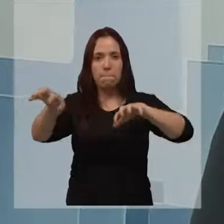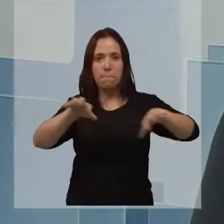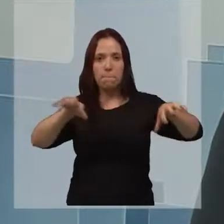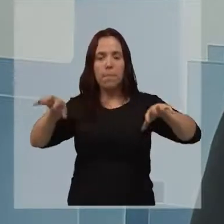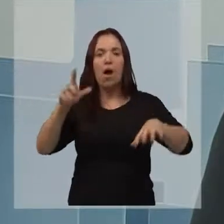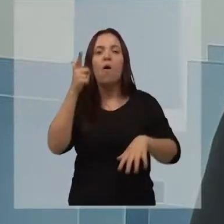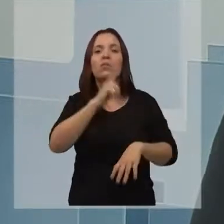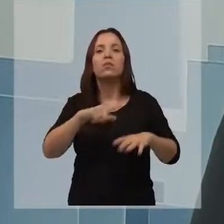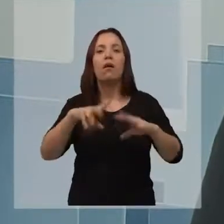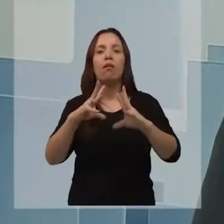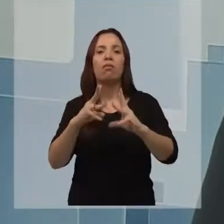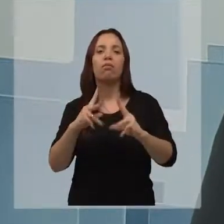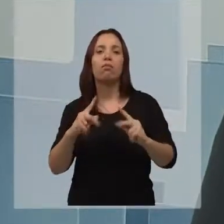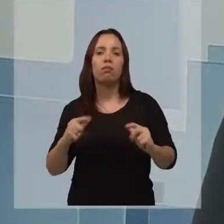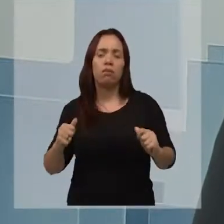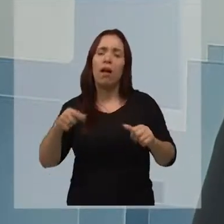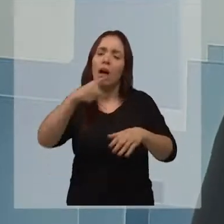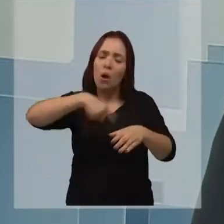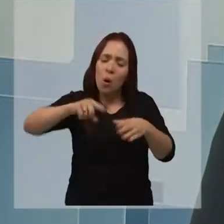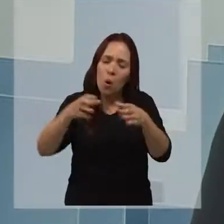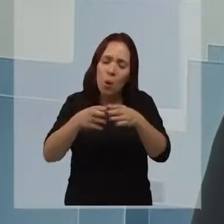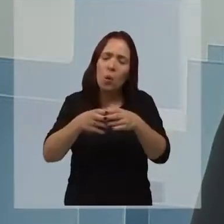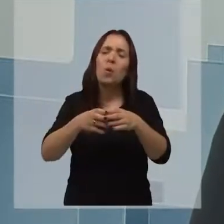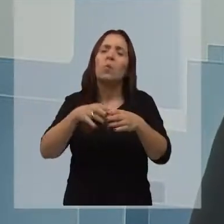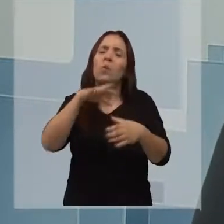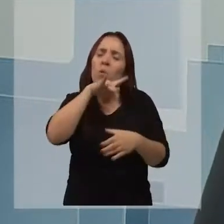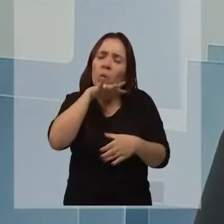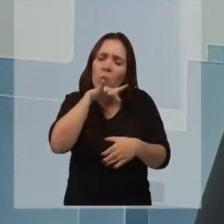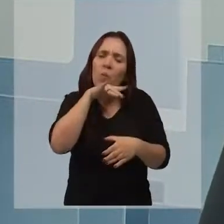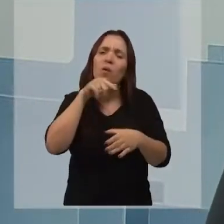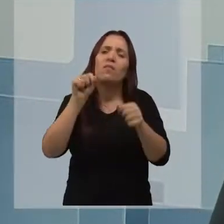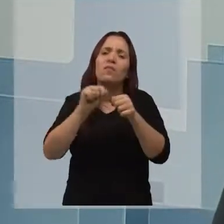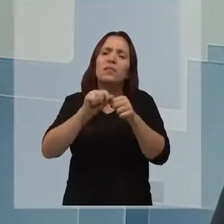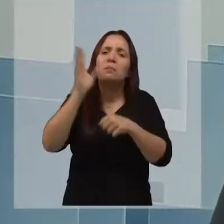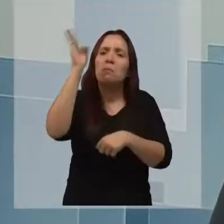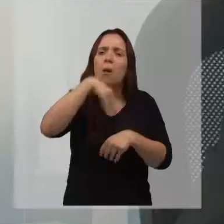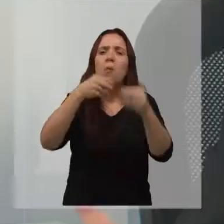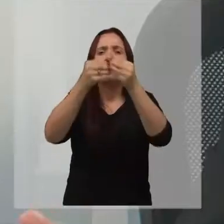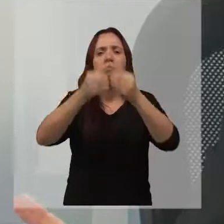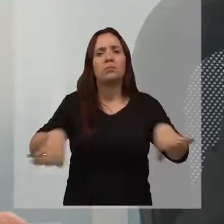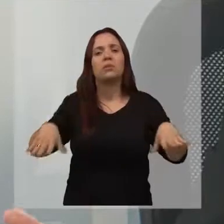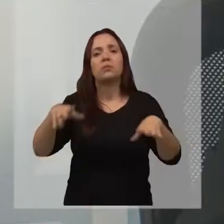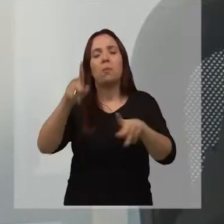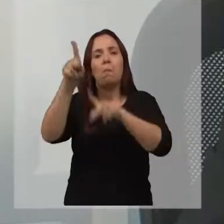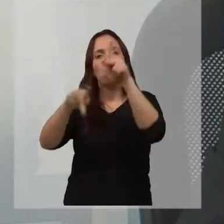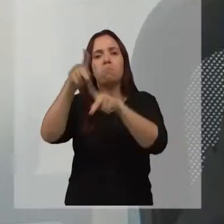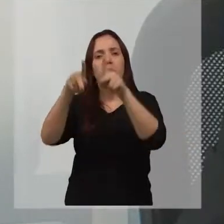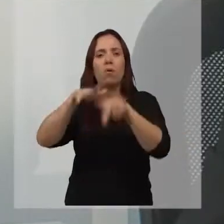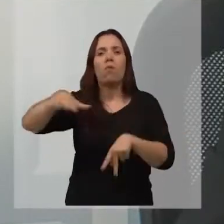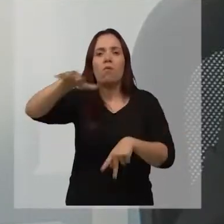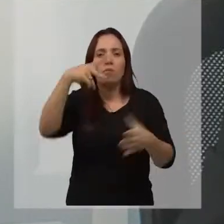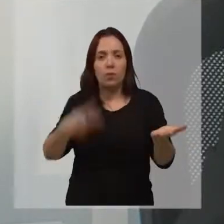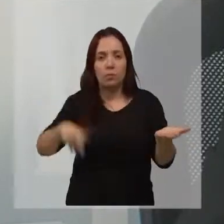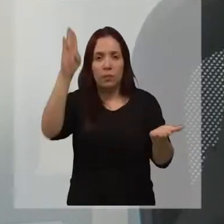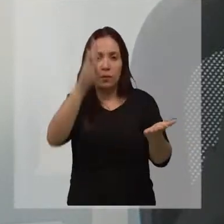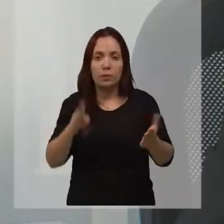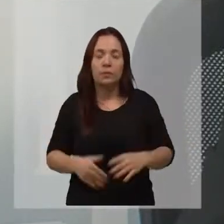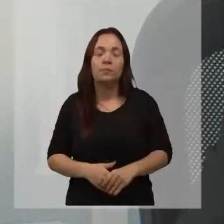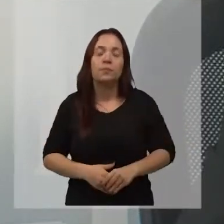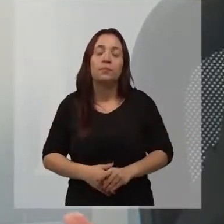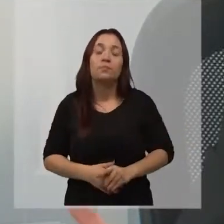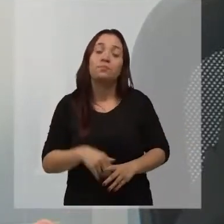levado muita desgraça, muita miséria, muito sofrimento ao povo brasileiro. E você, no seu programa de